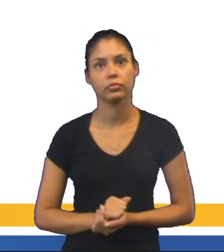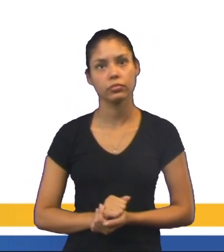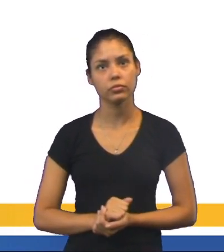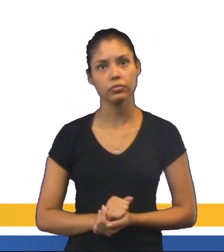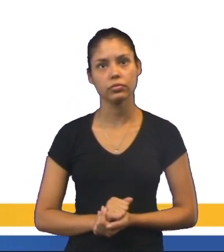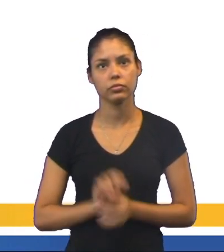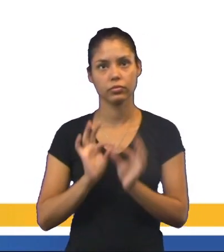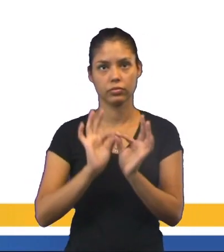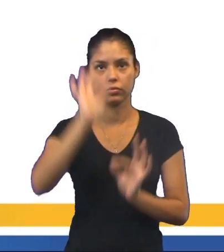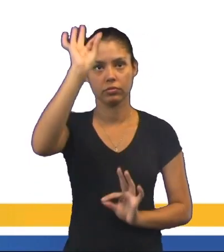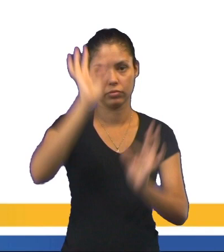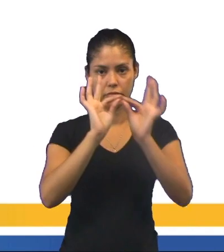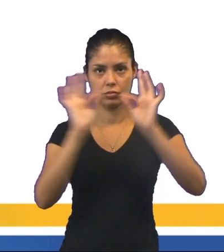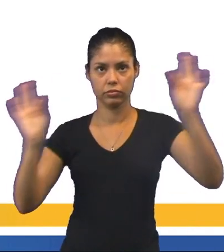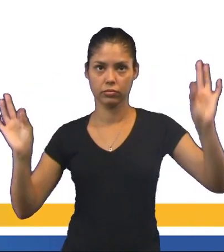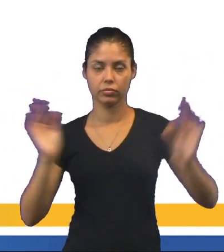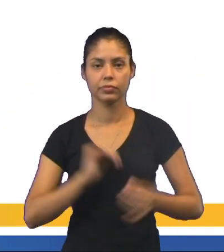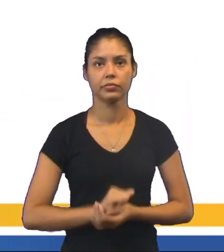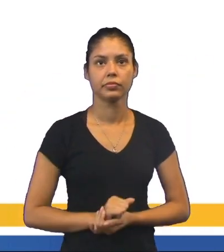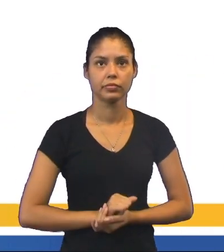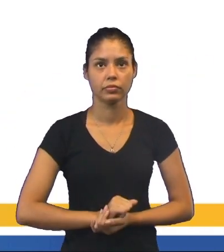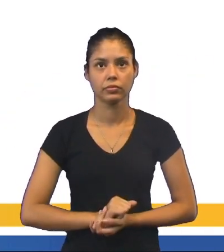Olha só os pontos que ligam.